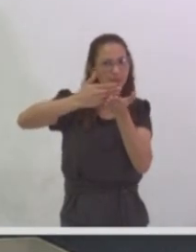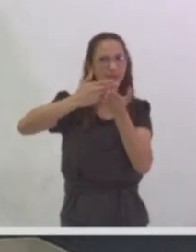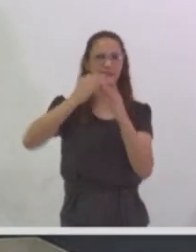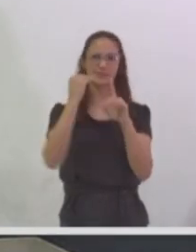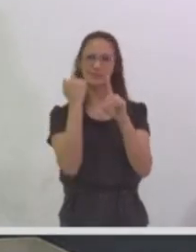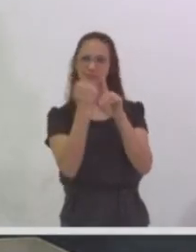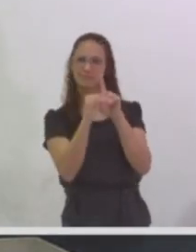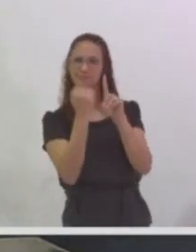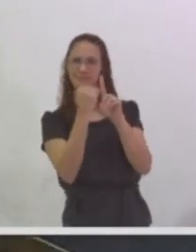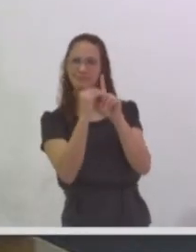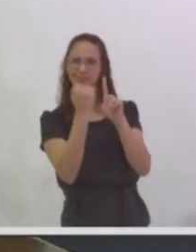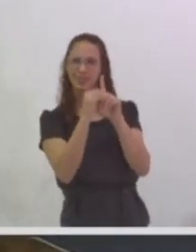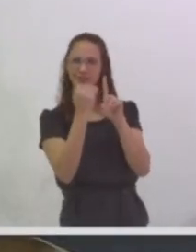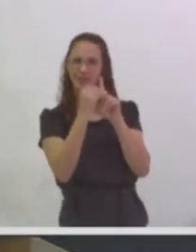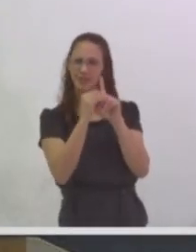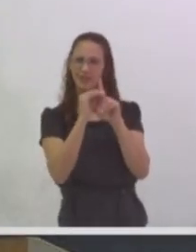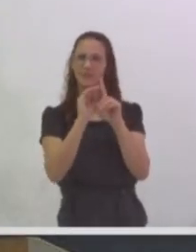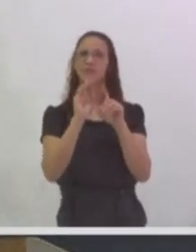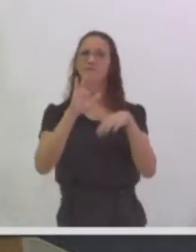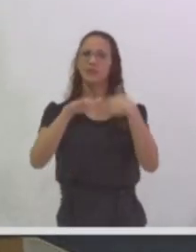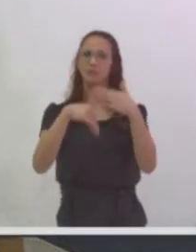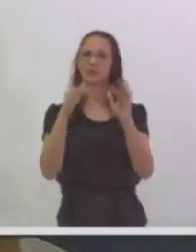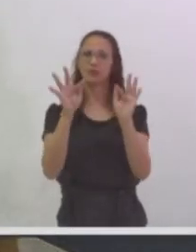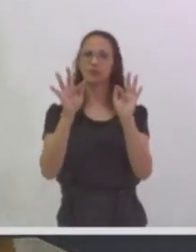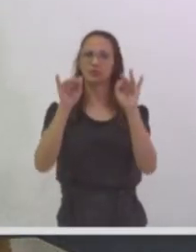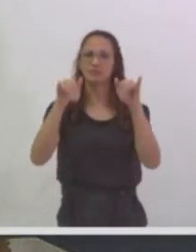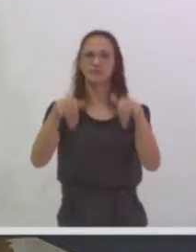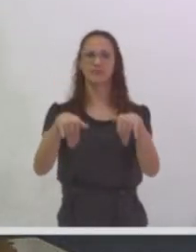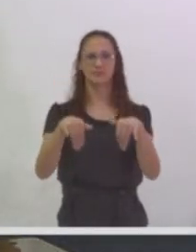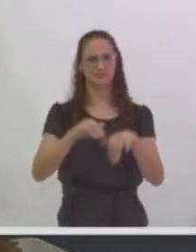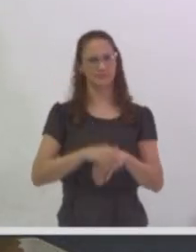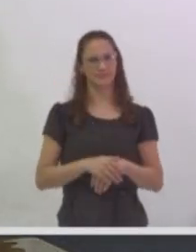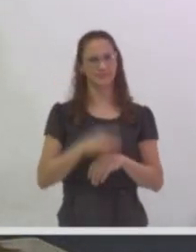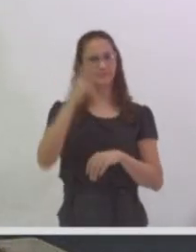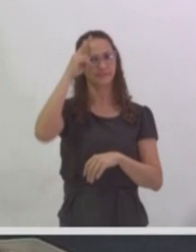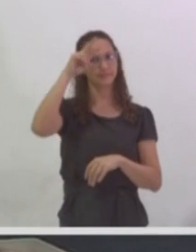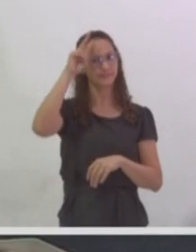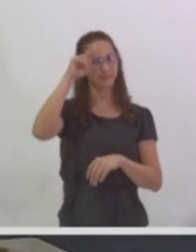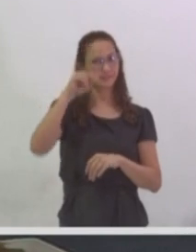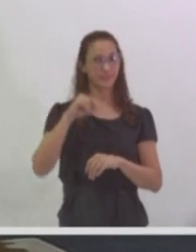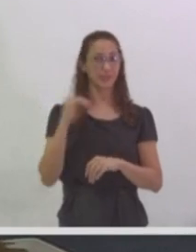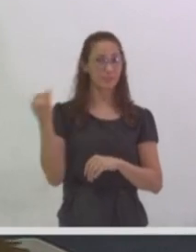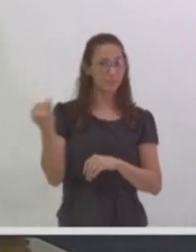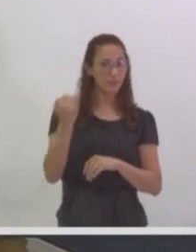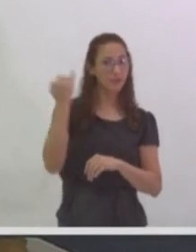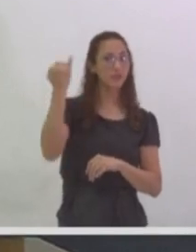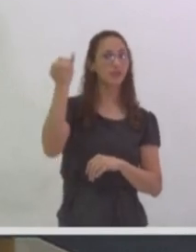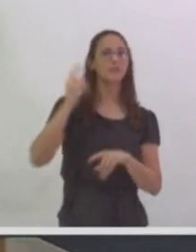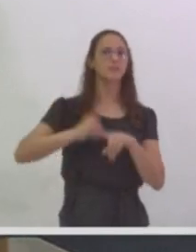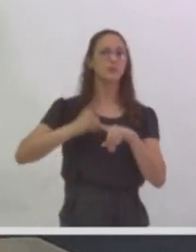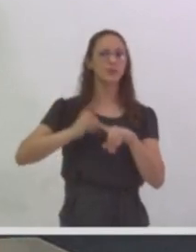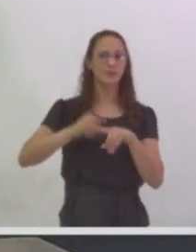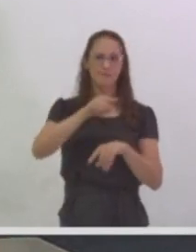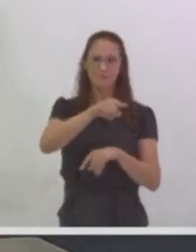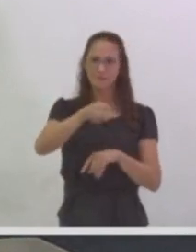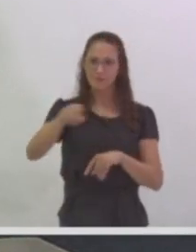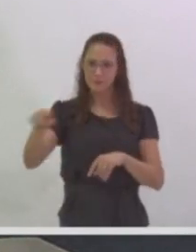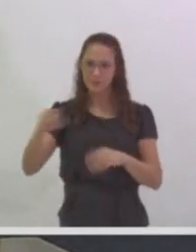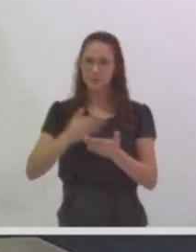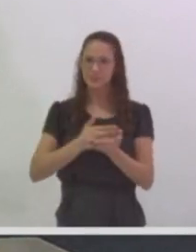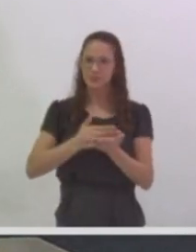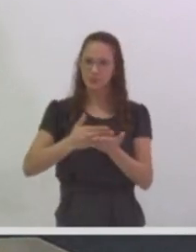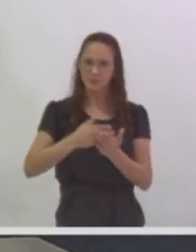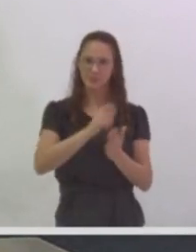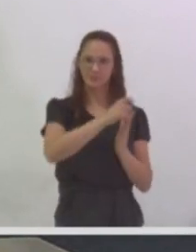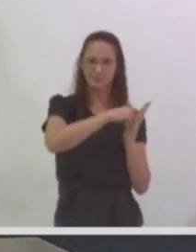da história e o fim da história. Isso é importante porque quando vocês começarem a escrever, vão ter que fazer essa sequência.